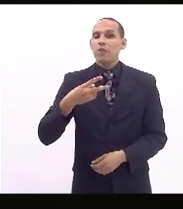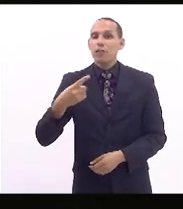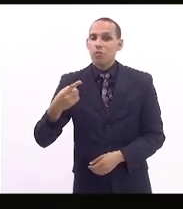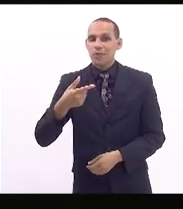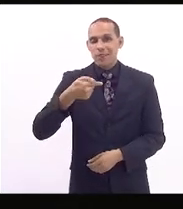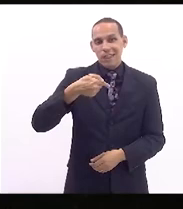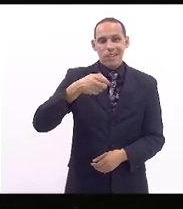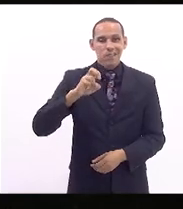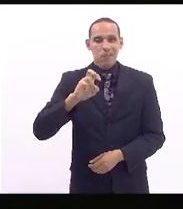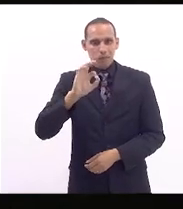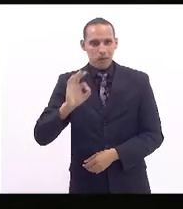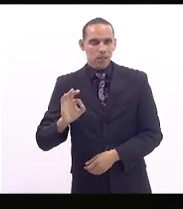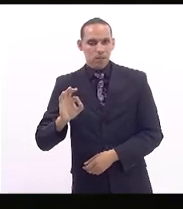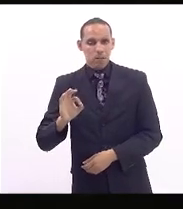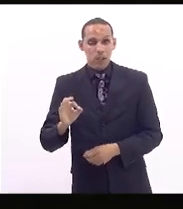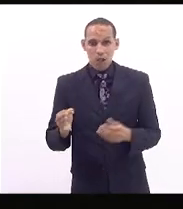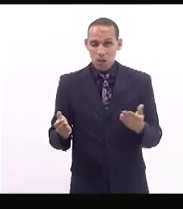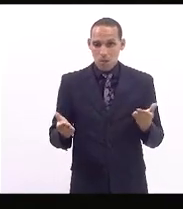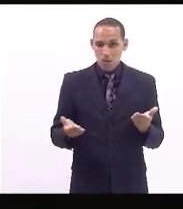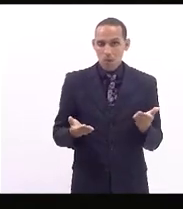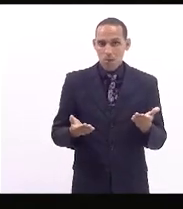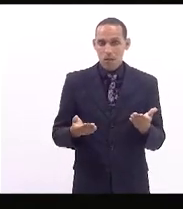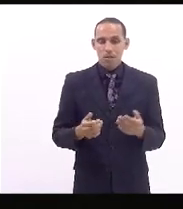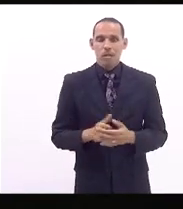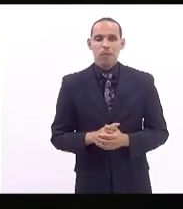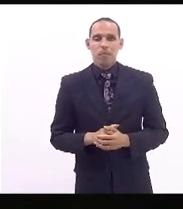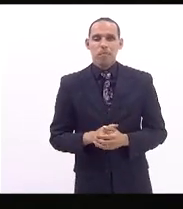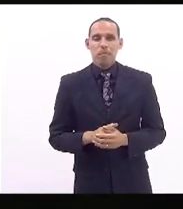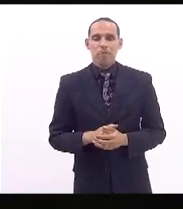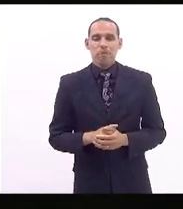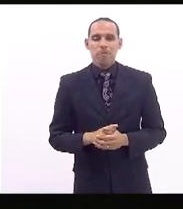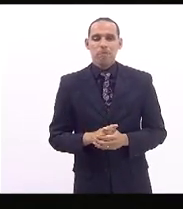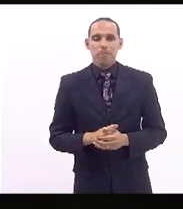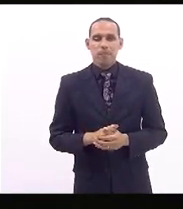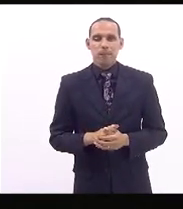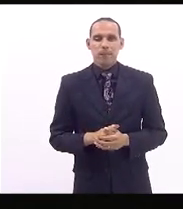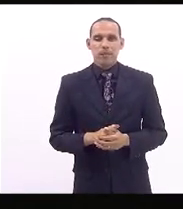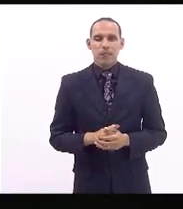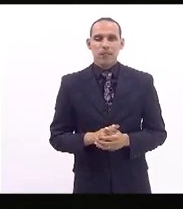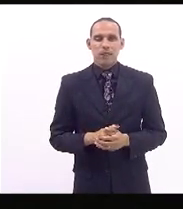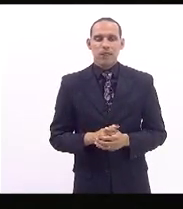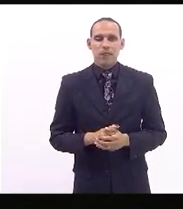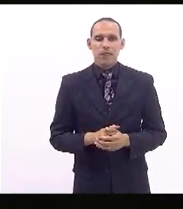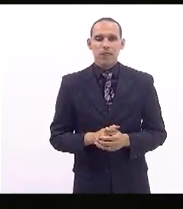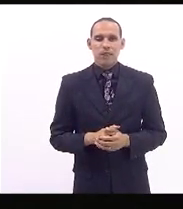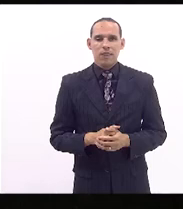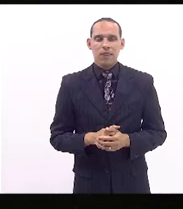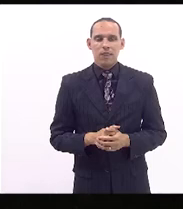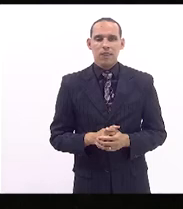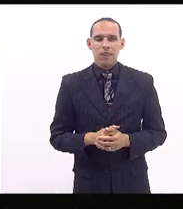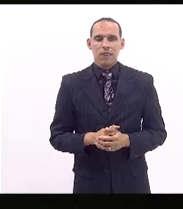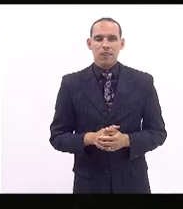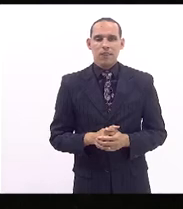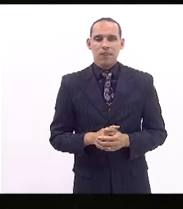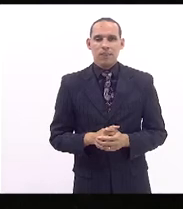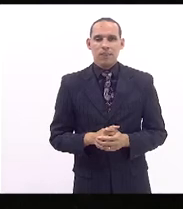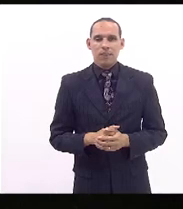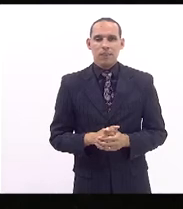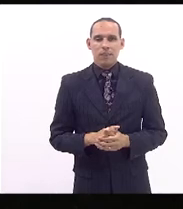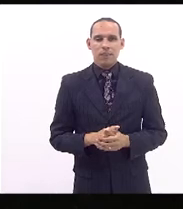em 2021 E hoje nós temos um quadro que é